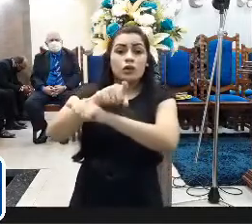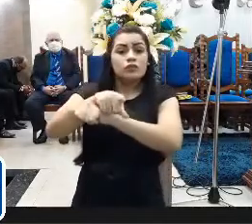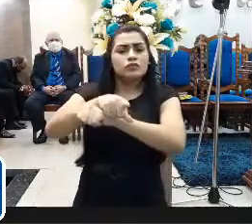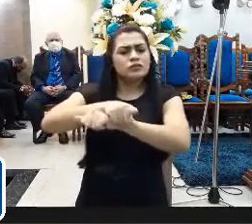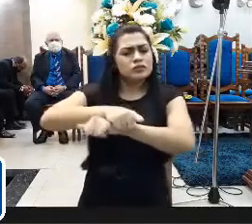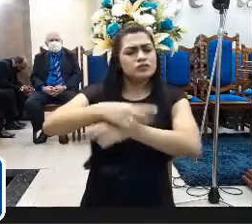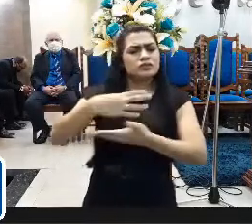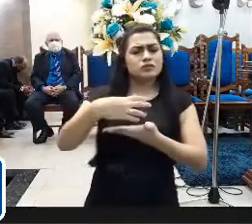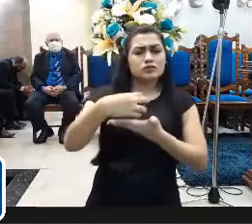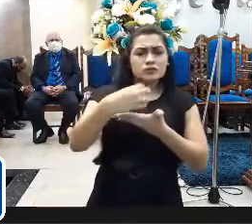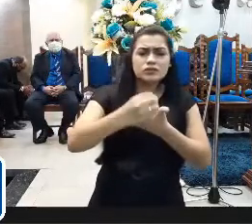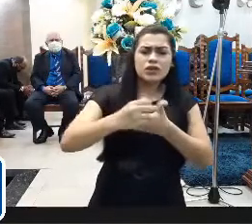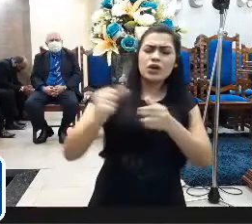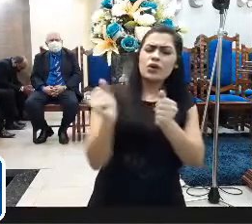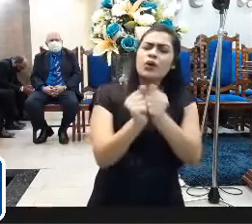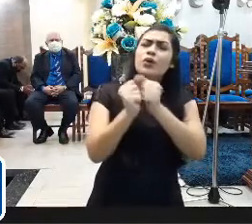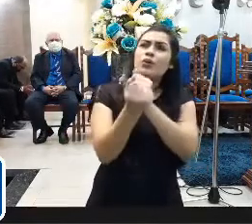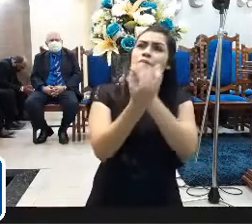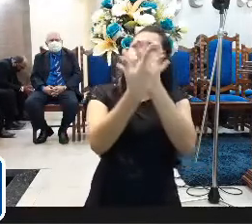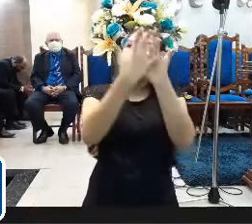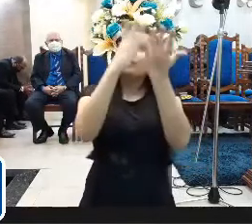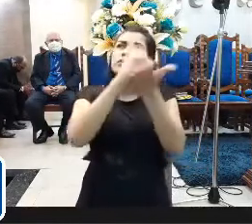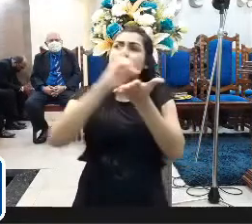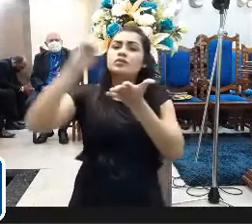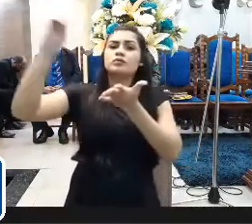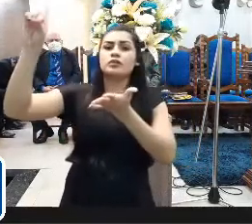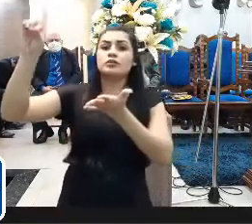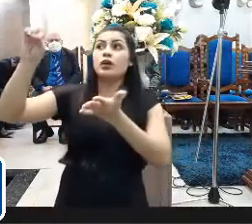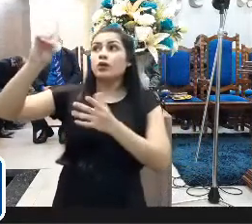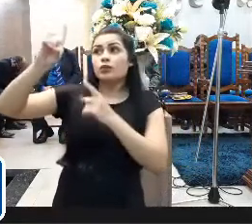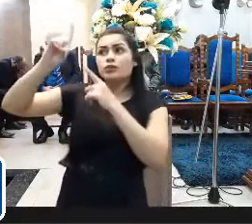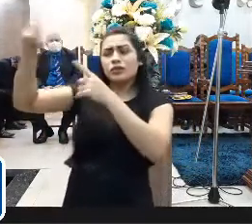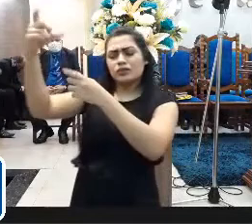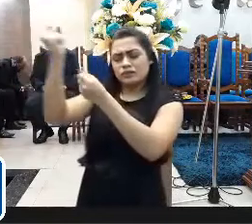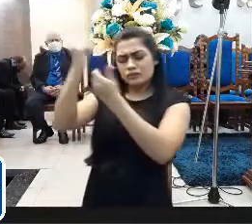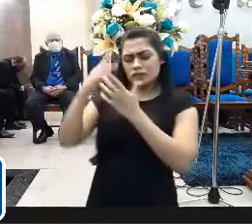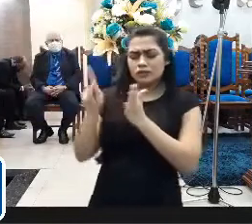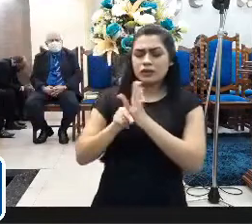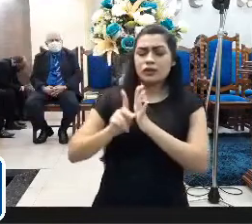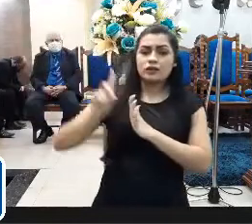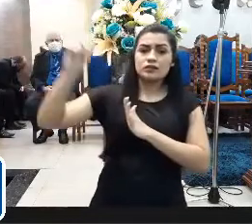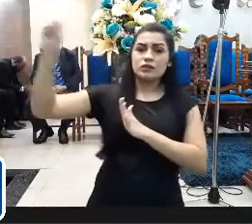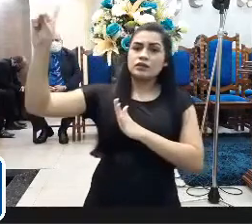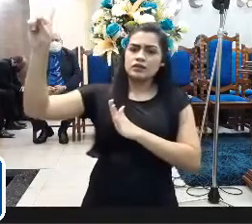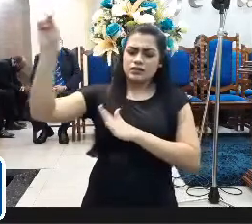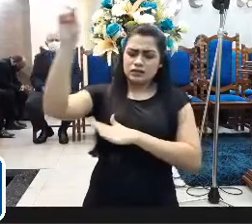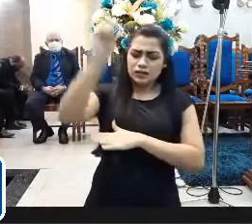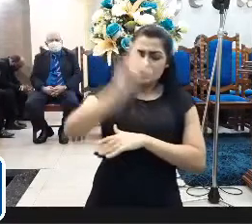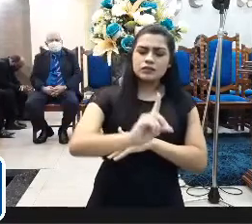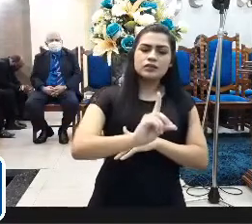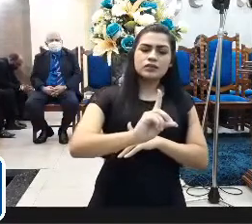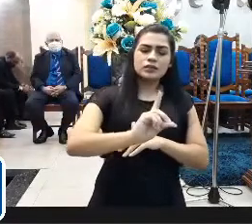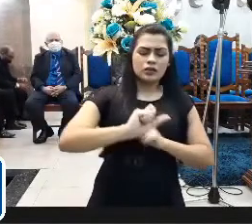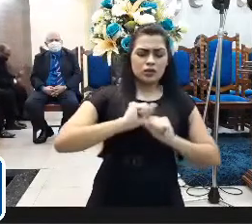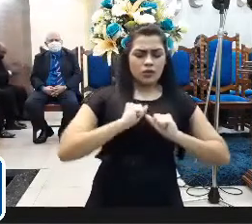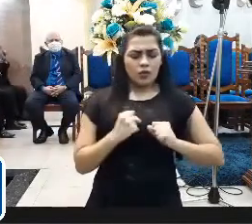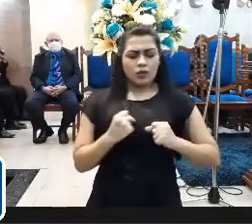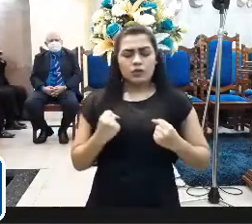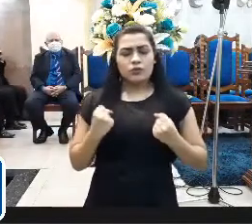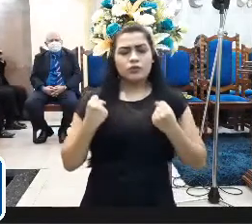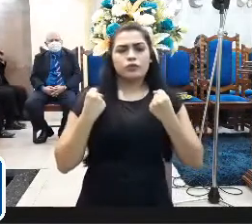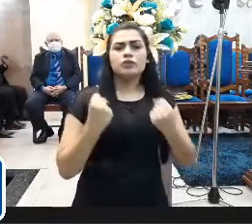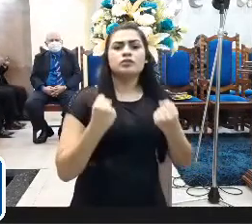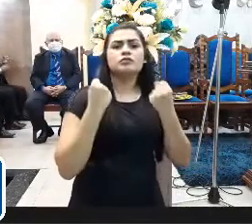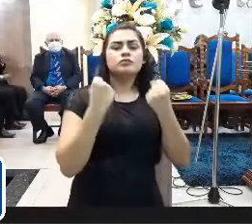está sendo fortalecido nesta noite. O Deus de toda graça, Ele está aqui para lhe fortalecer,